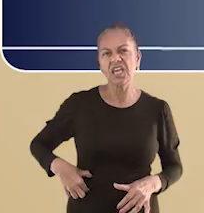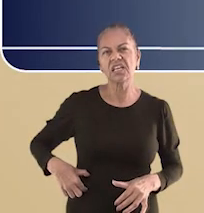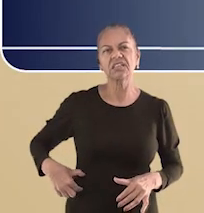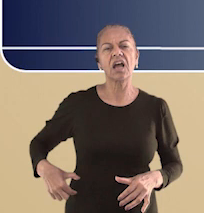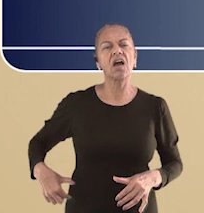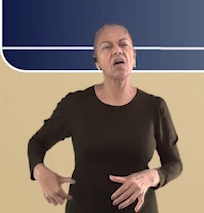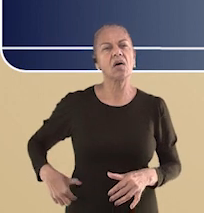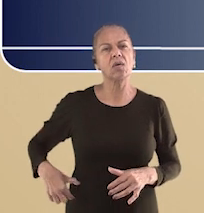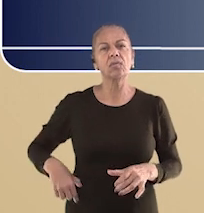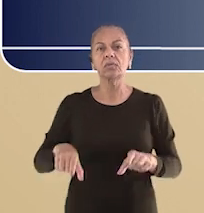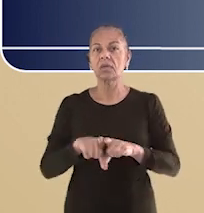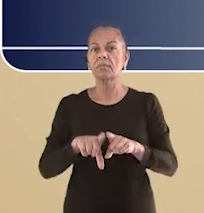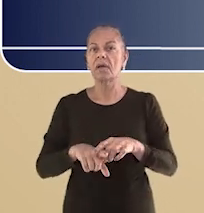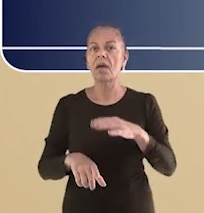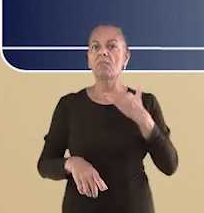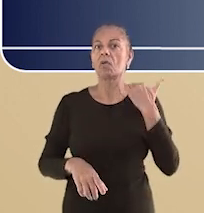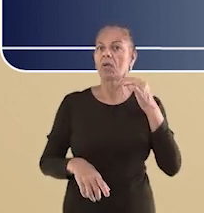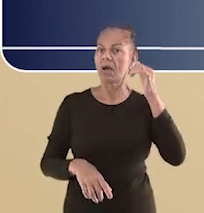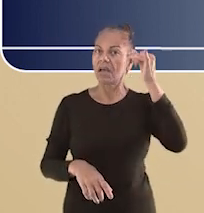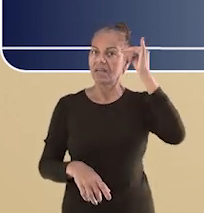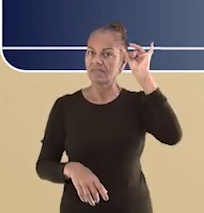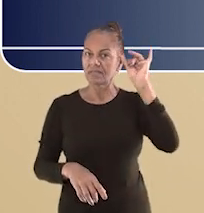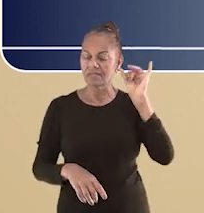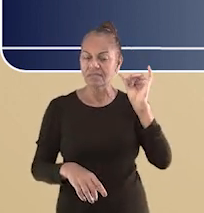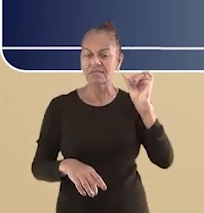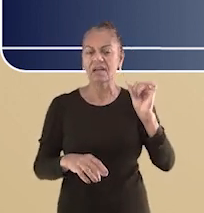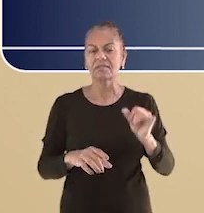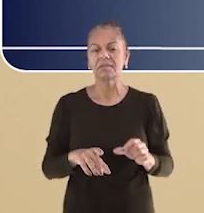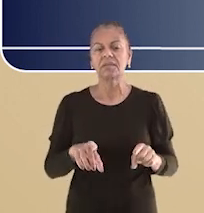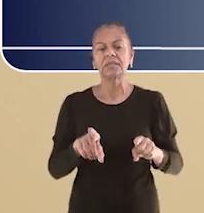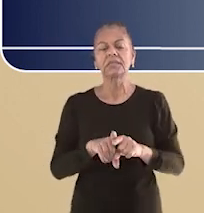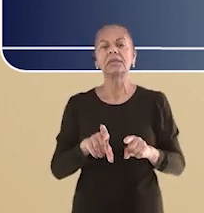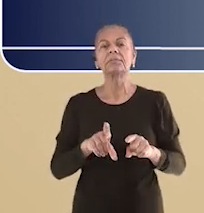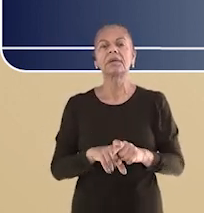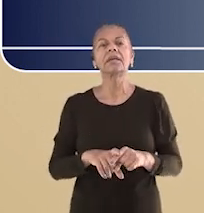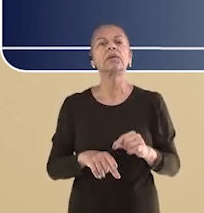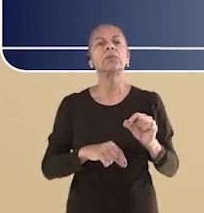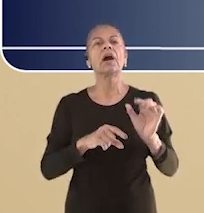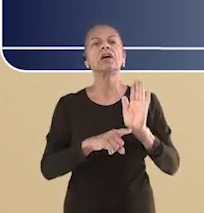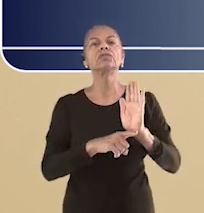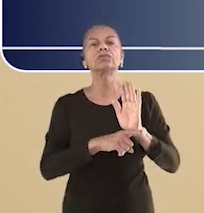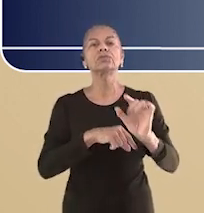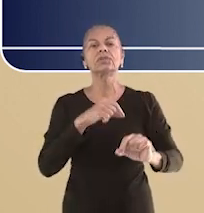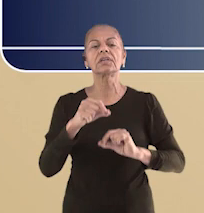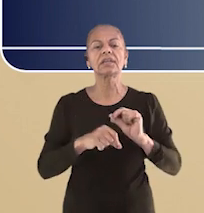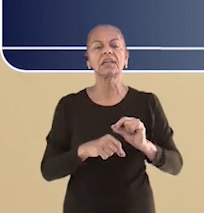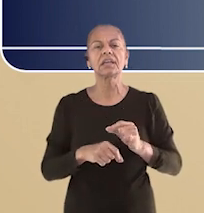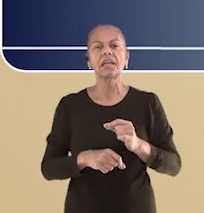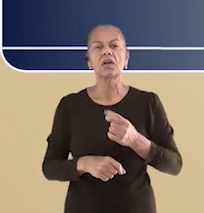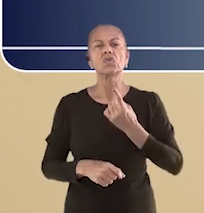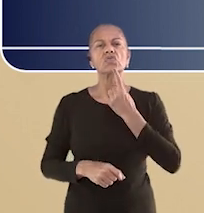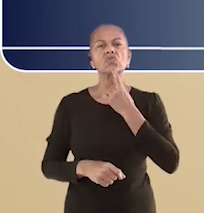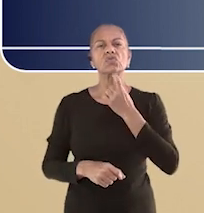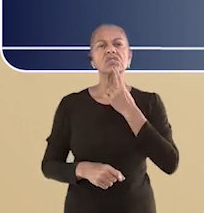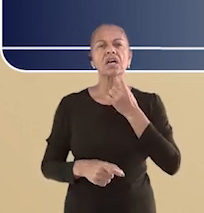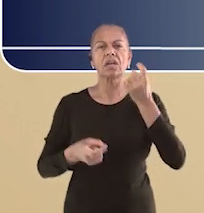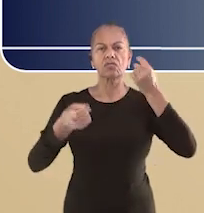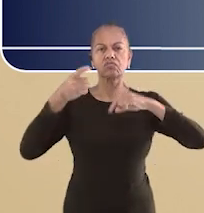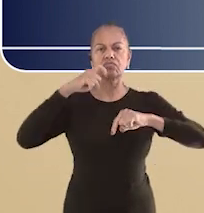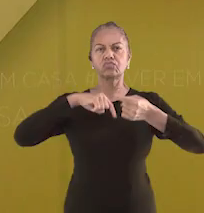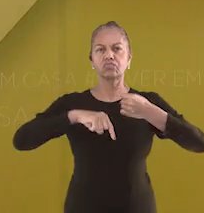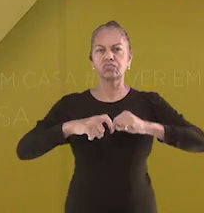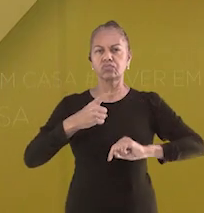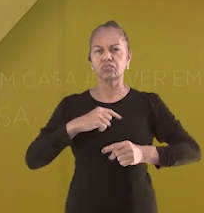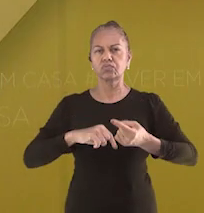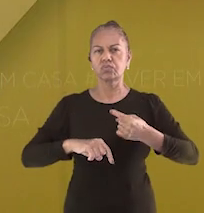súbita. No segundo ponto, temos: melhora a circulação sanguínea, melhorando o nosso desempenho